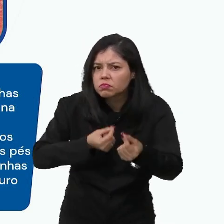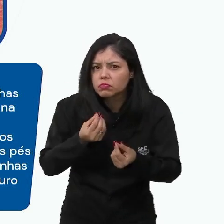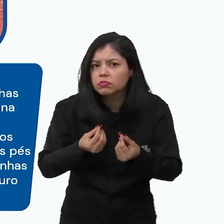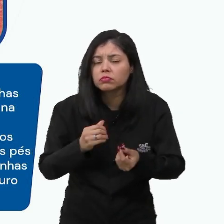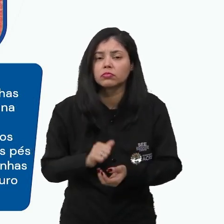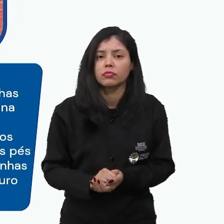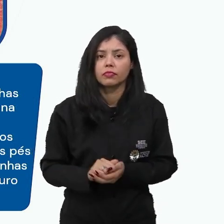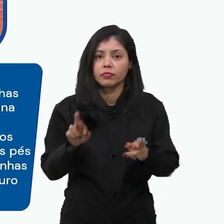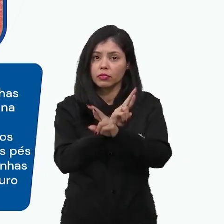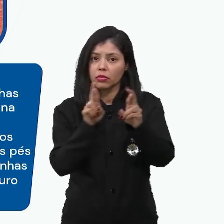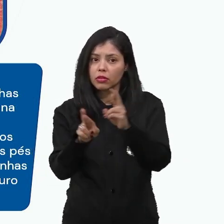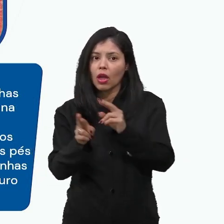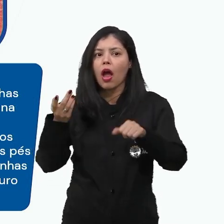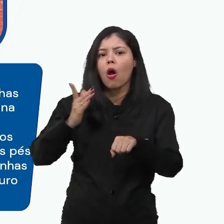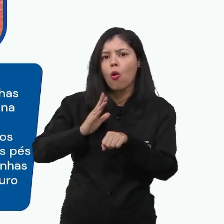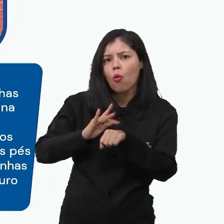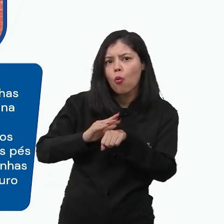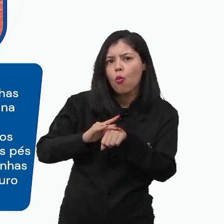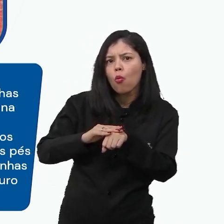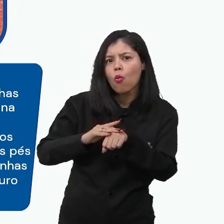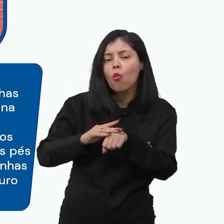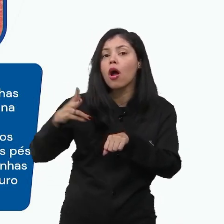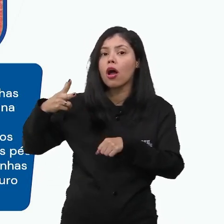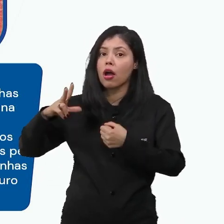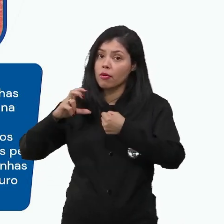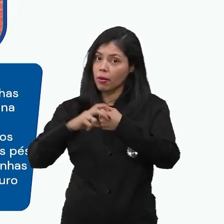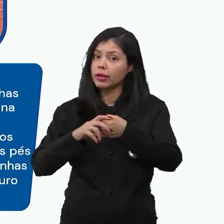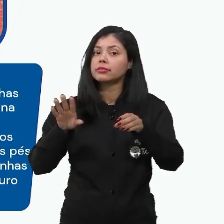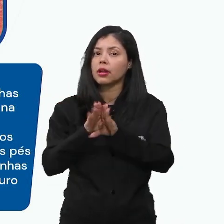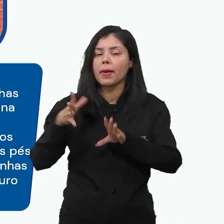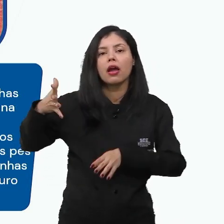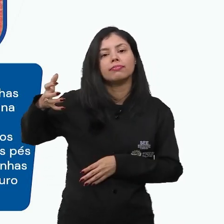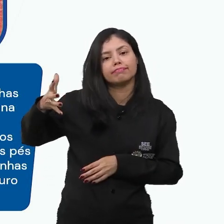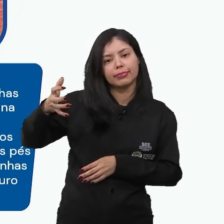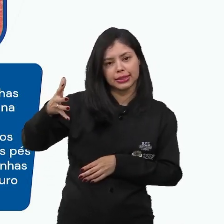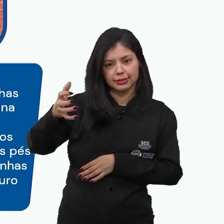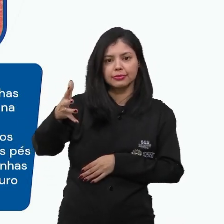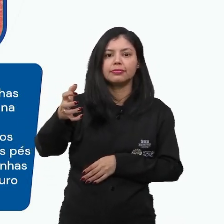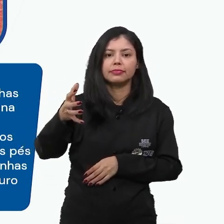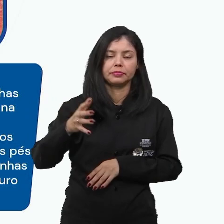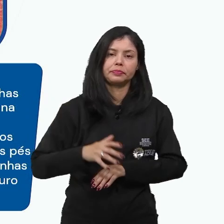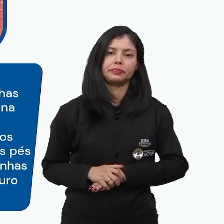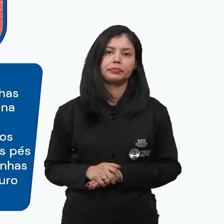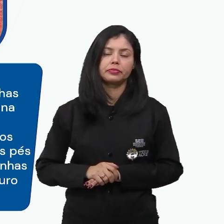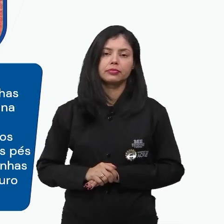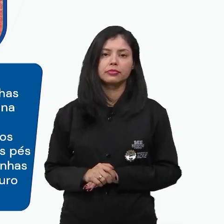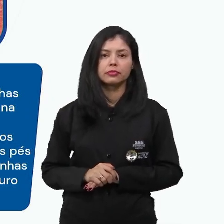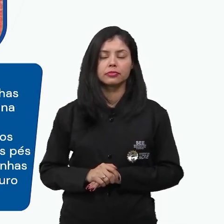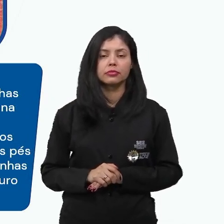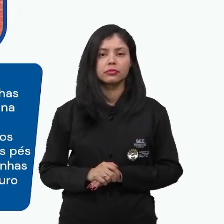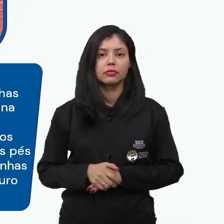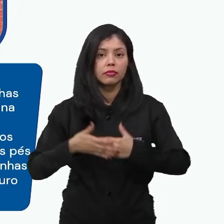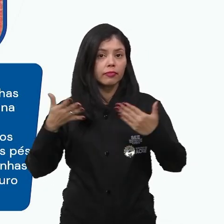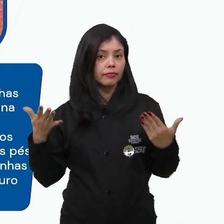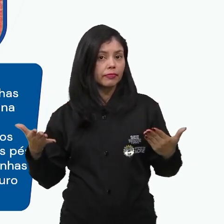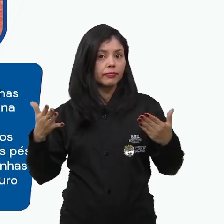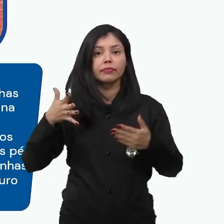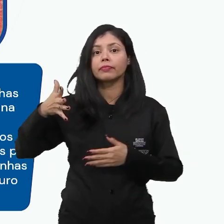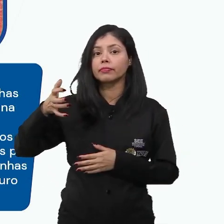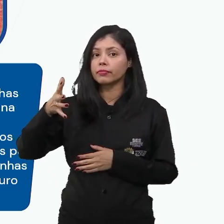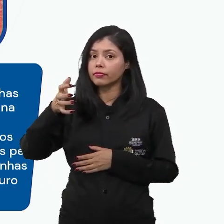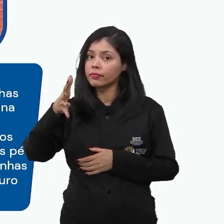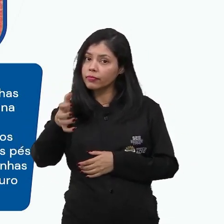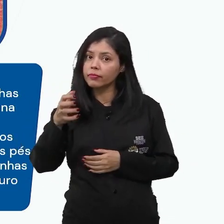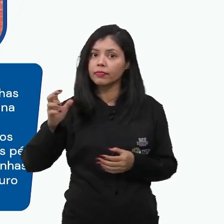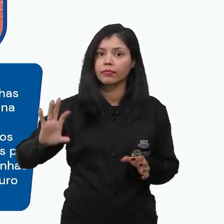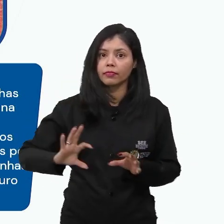né, em relação a uma gripe viral e uma gripe, né, uma infecção bacteriana, né? Então, a bactéria ela